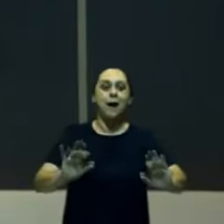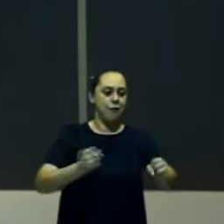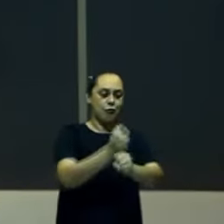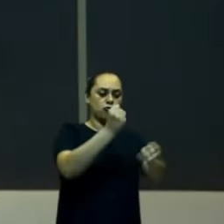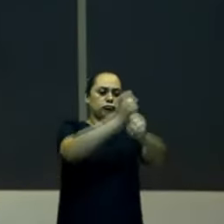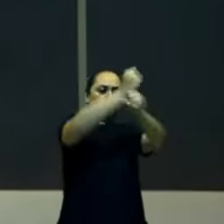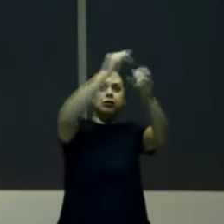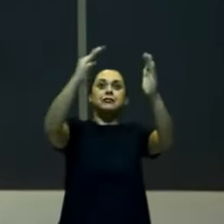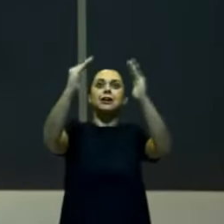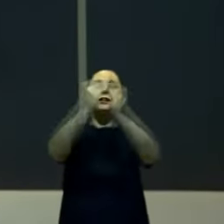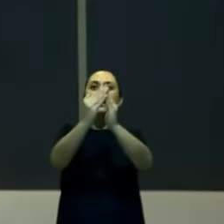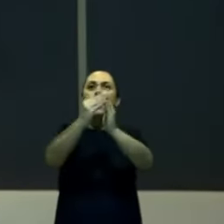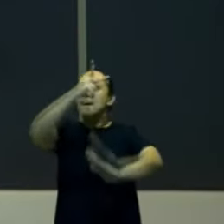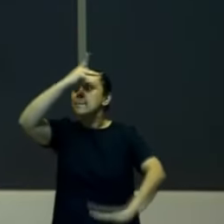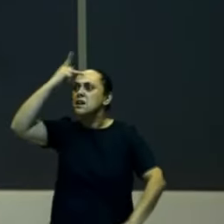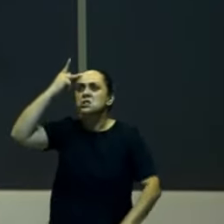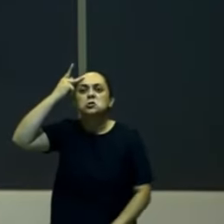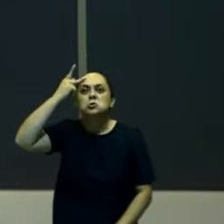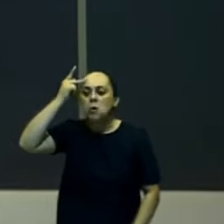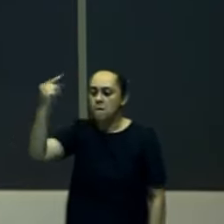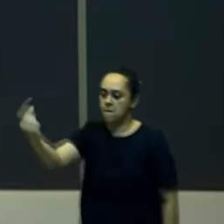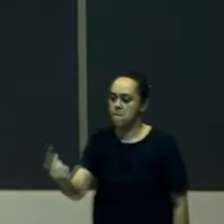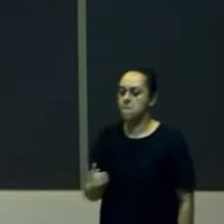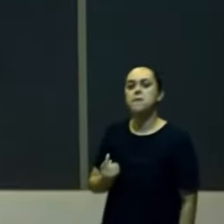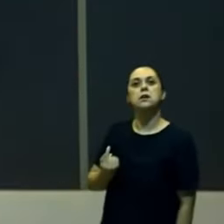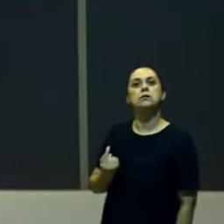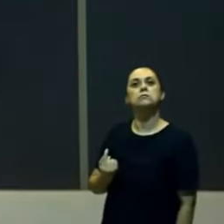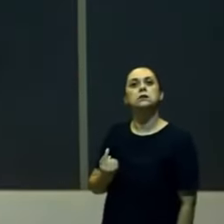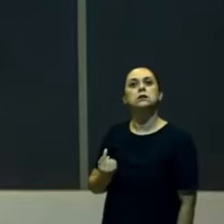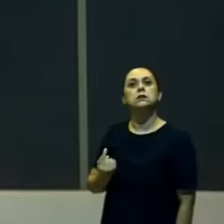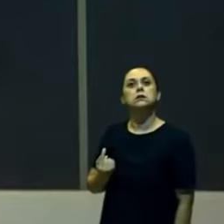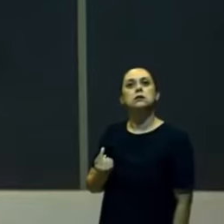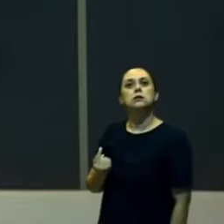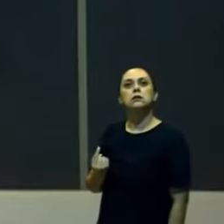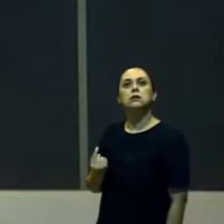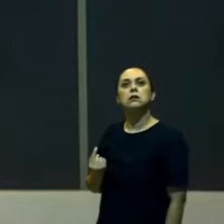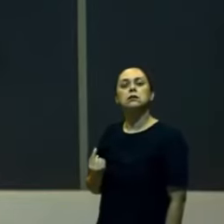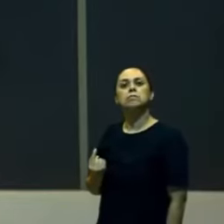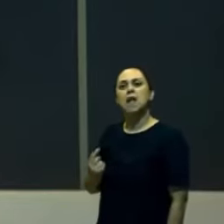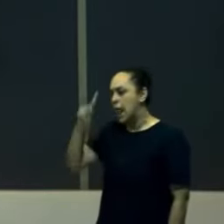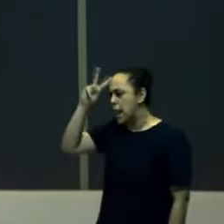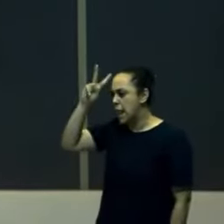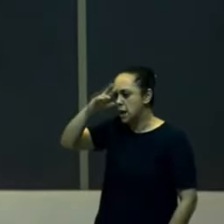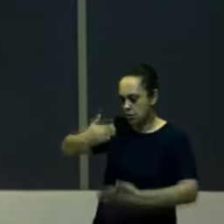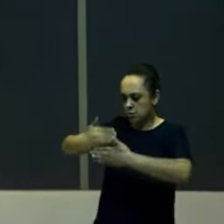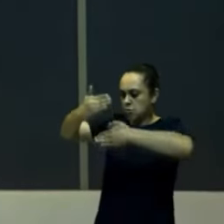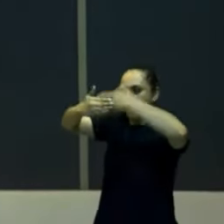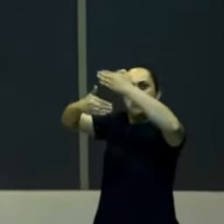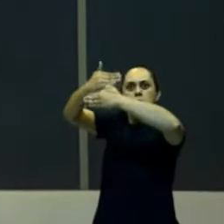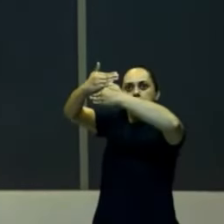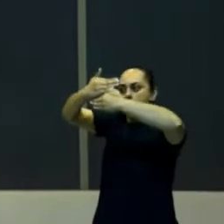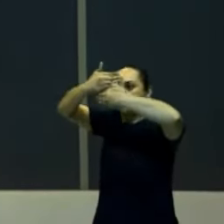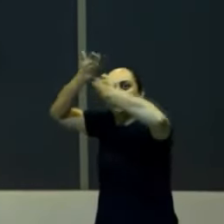ter caído, um mutirão muito grande se levantou, mais de 300 pessoas